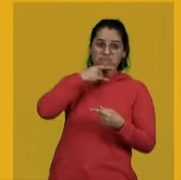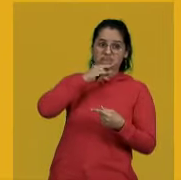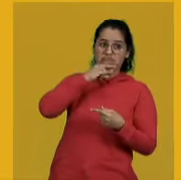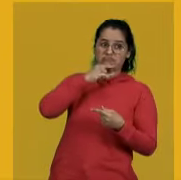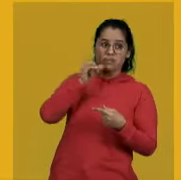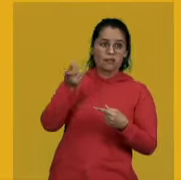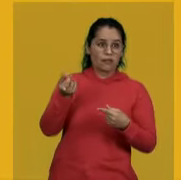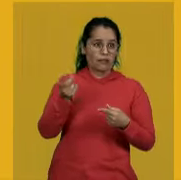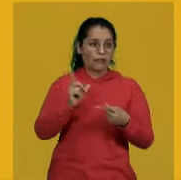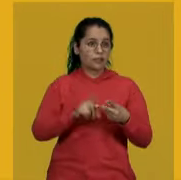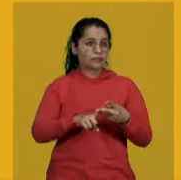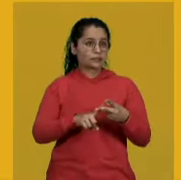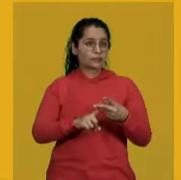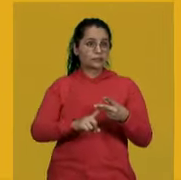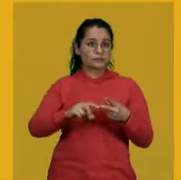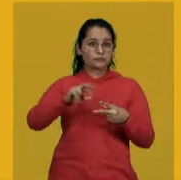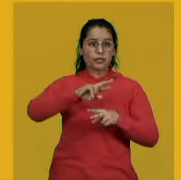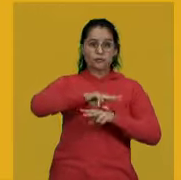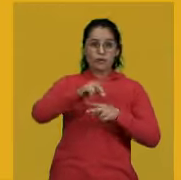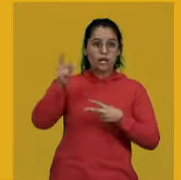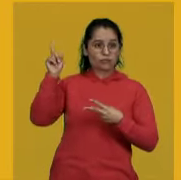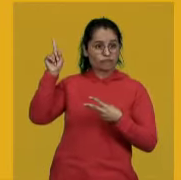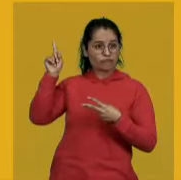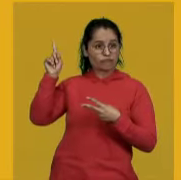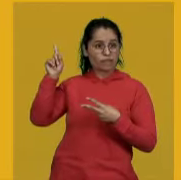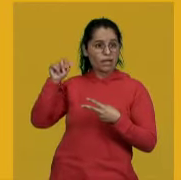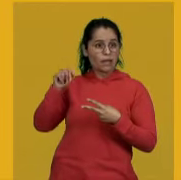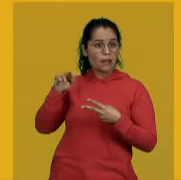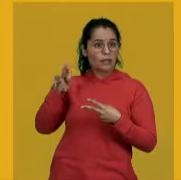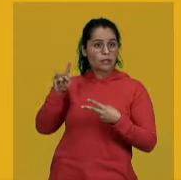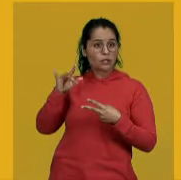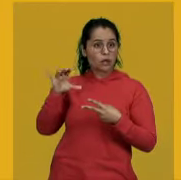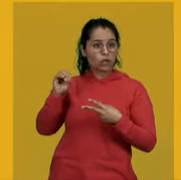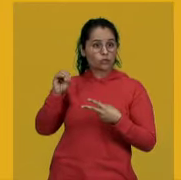opioides, barbitúricos, o